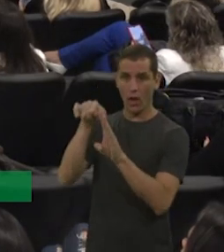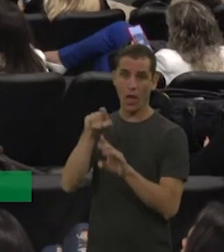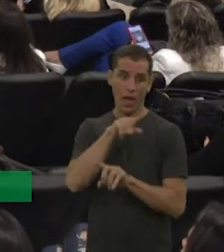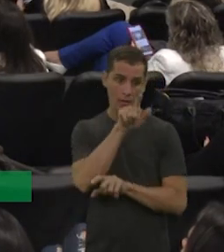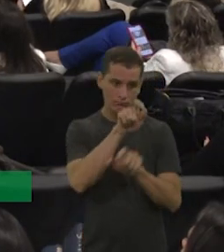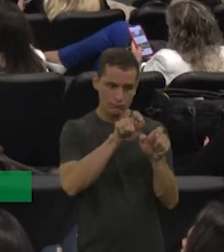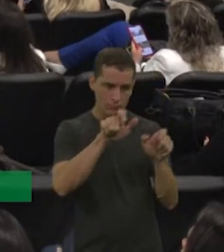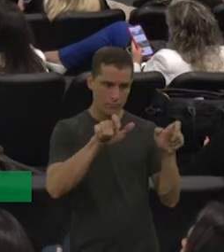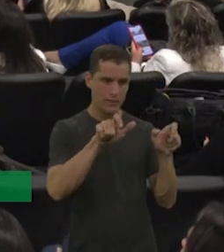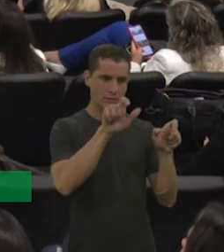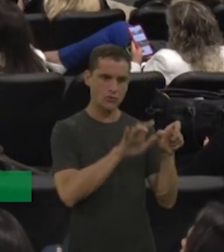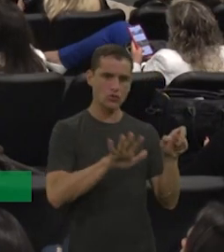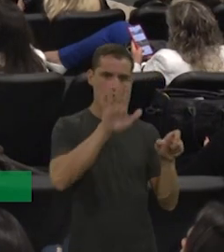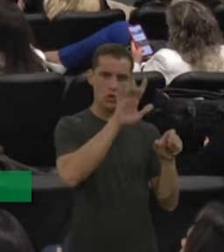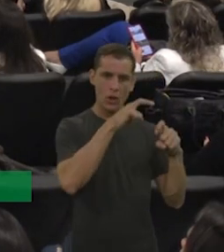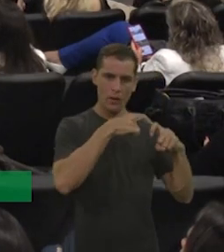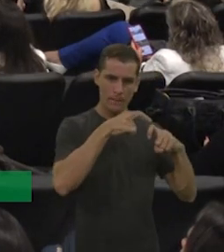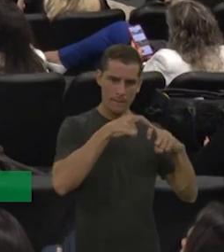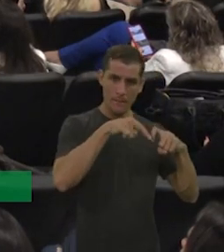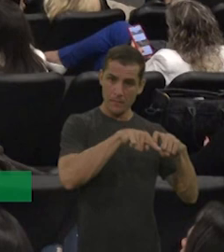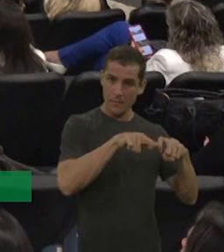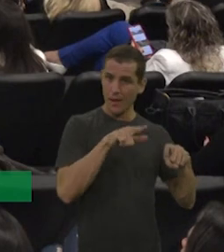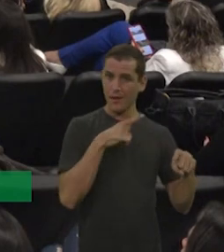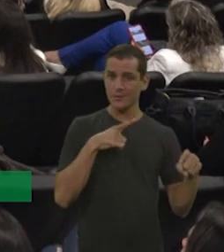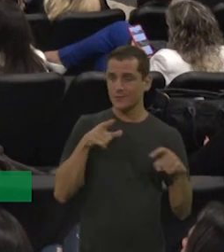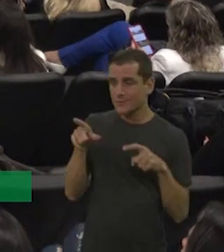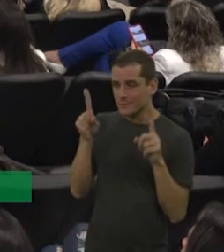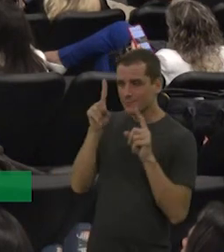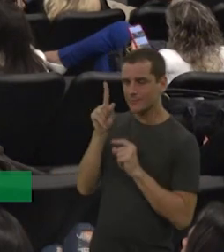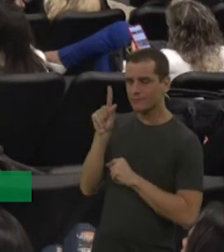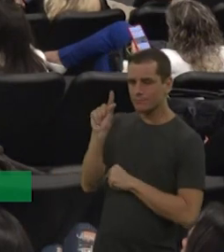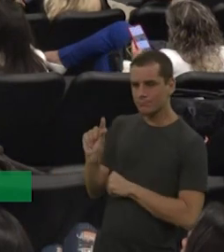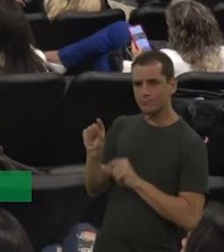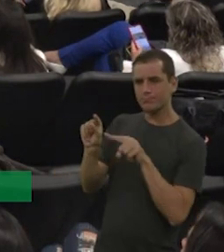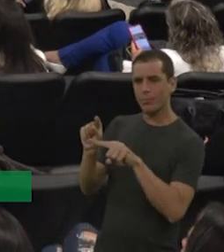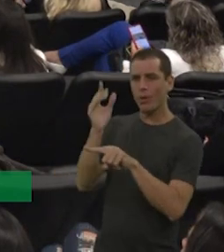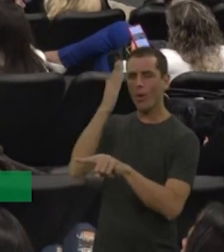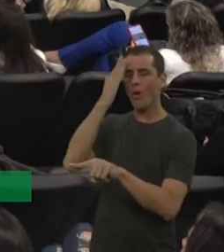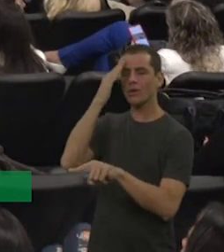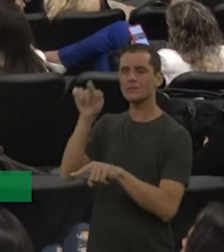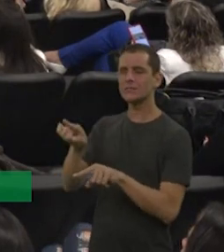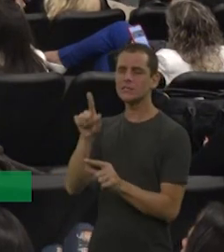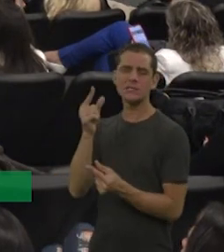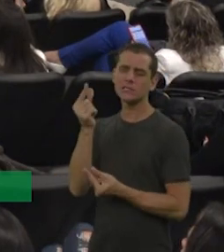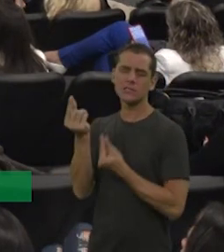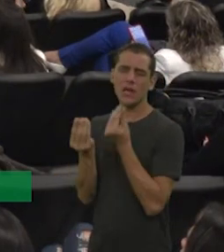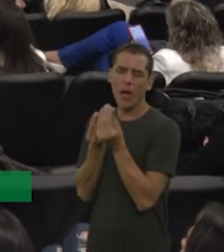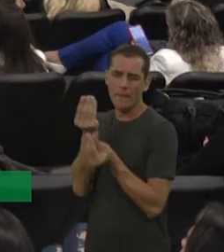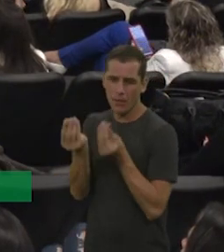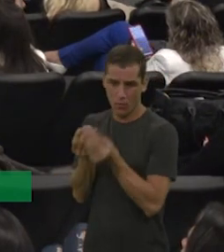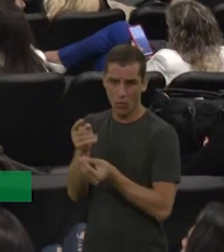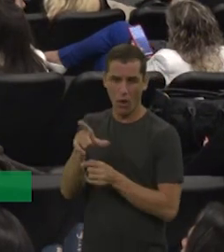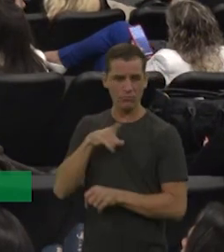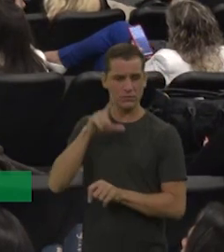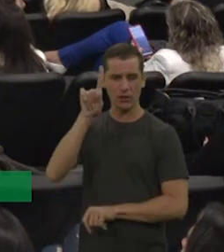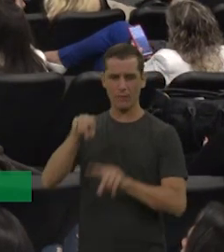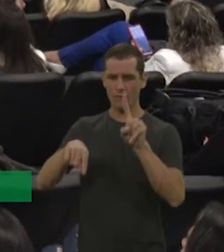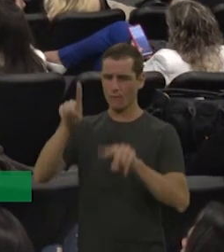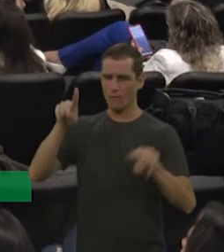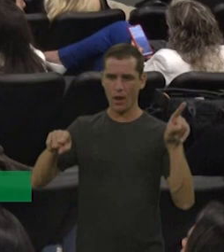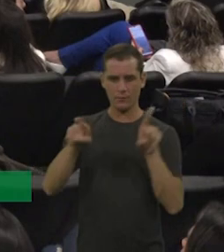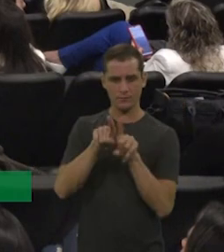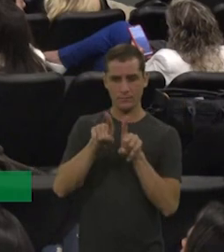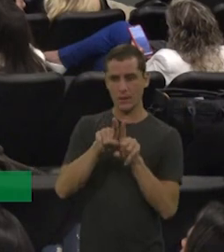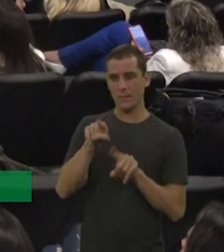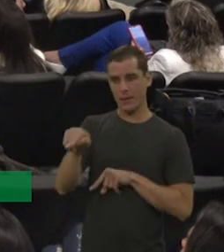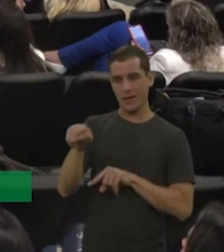médico generalista, até por nós especialistas, né? dada baixa prevalência e variedade de ações.